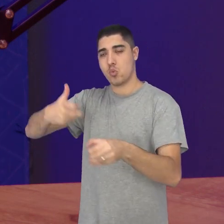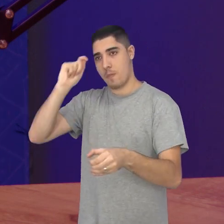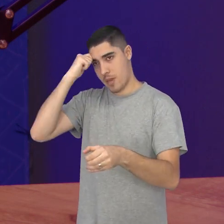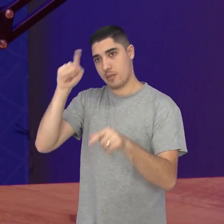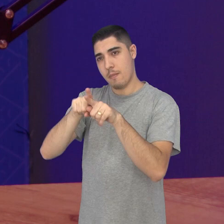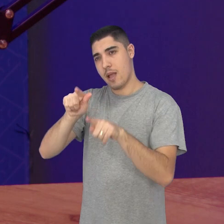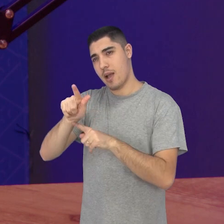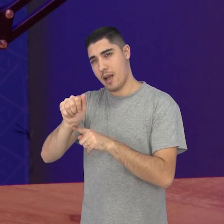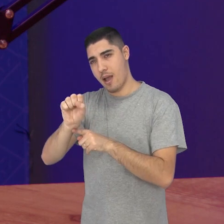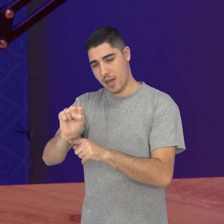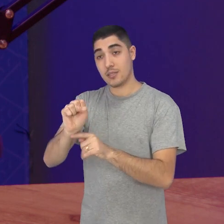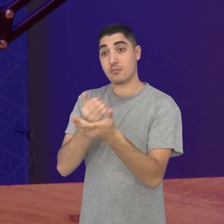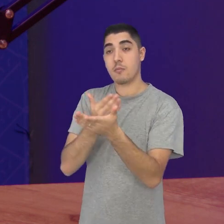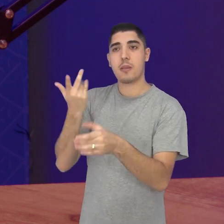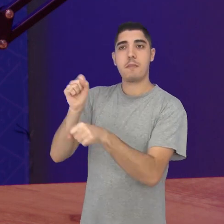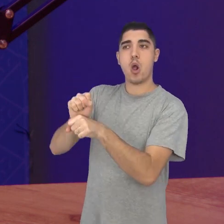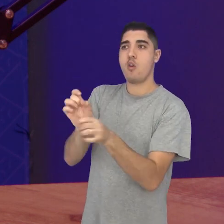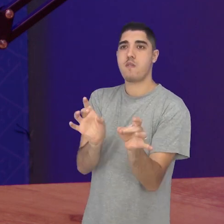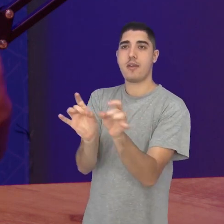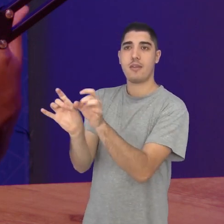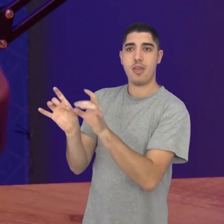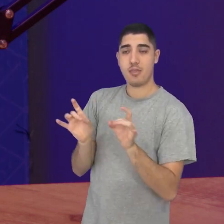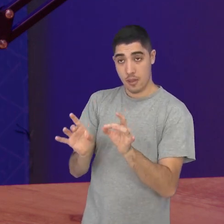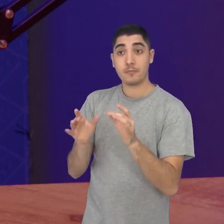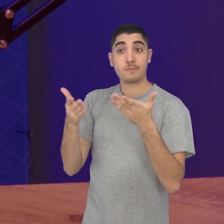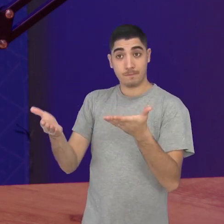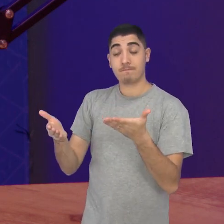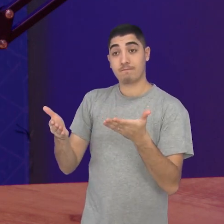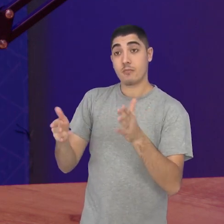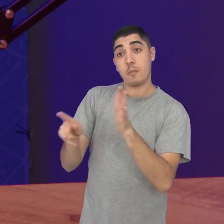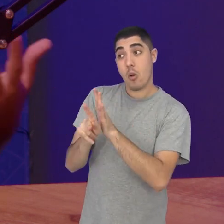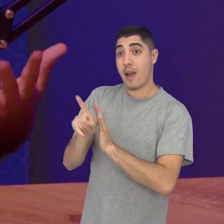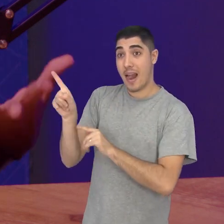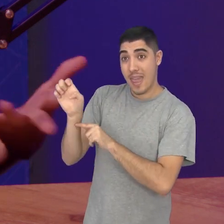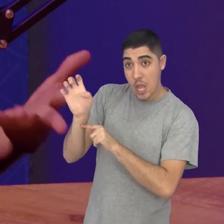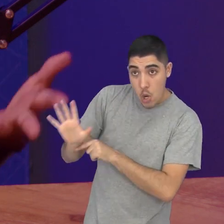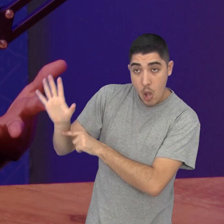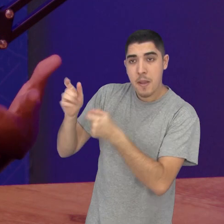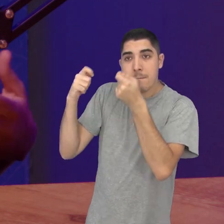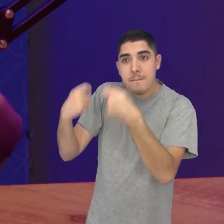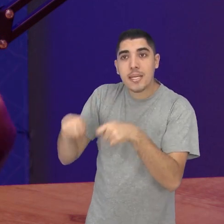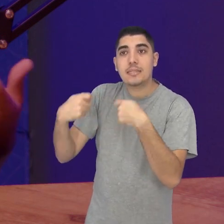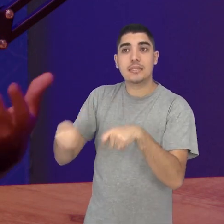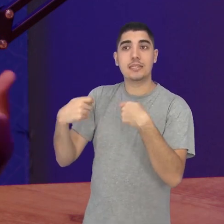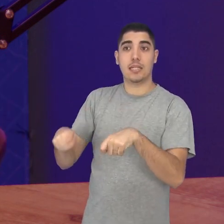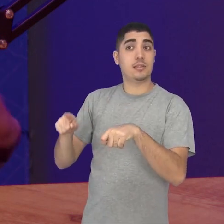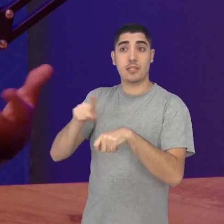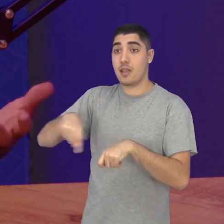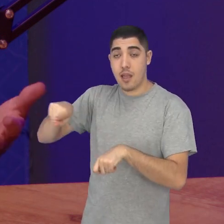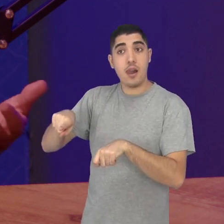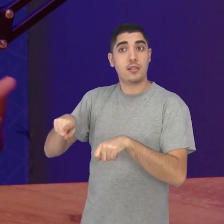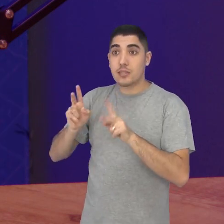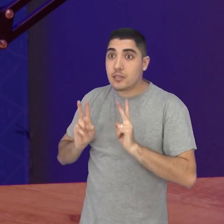que são substâncias, né, são combustíveis e energias que a Europa precisa muito, né, e os países da Europa